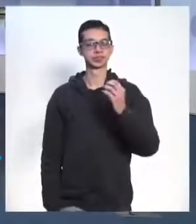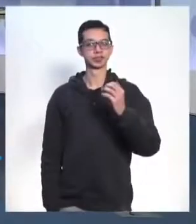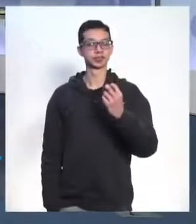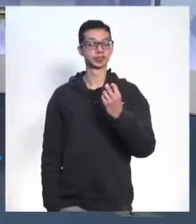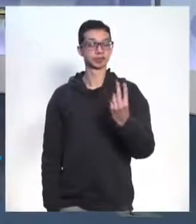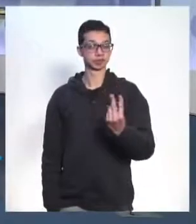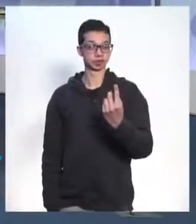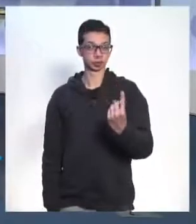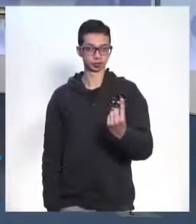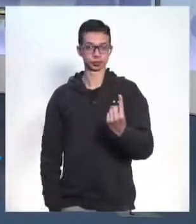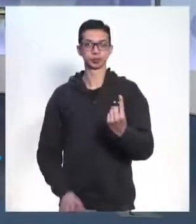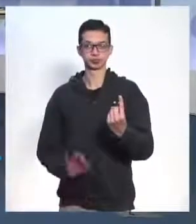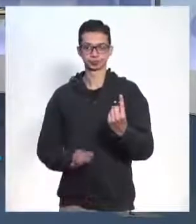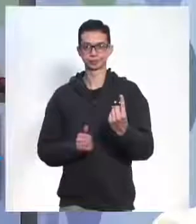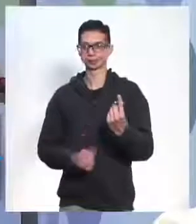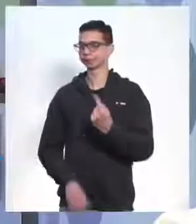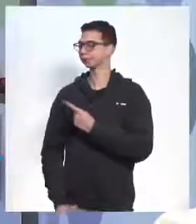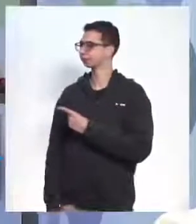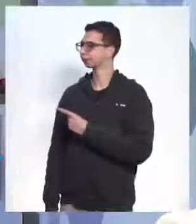21.